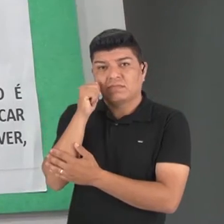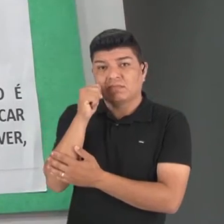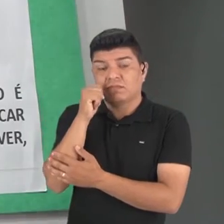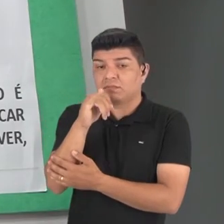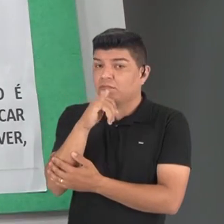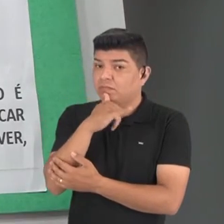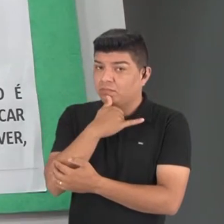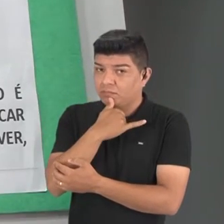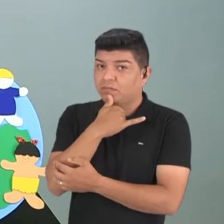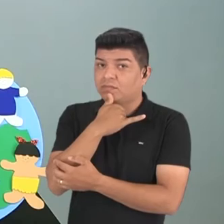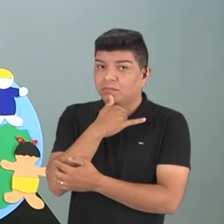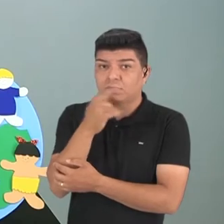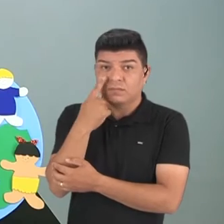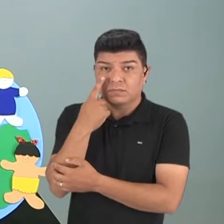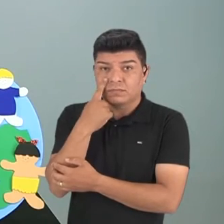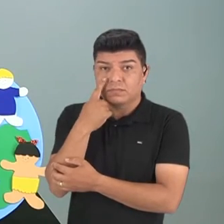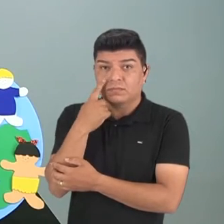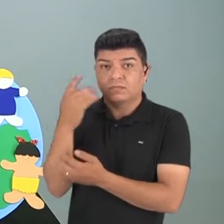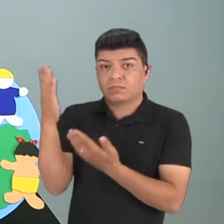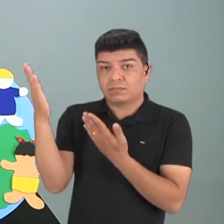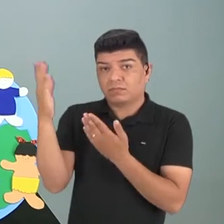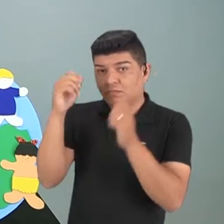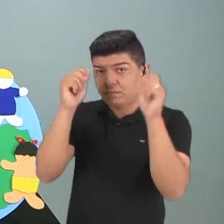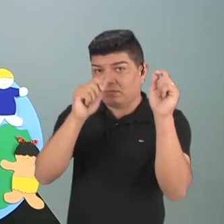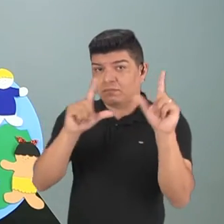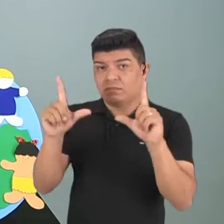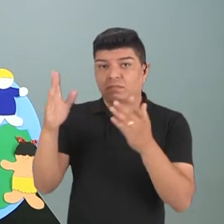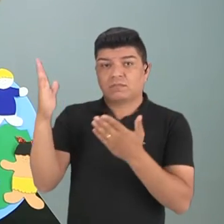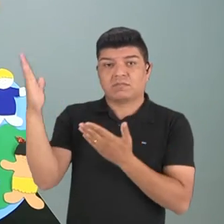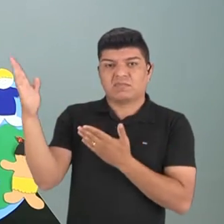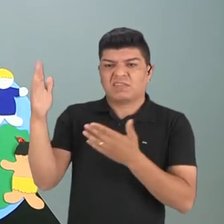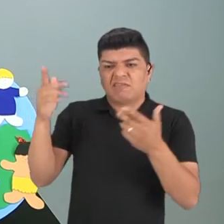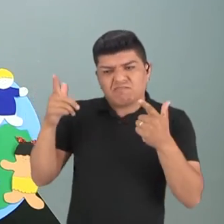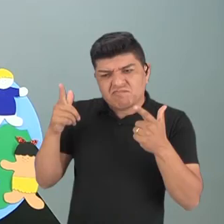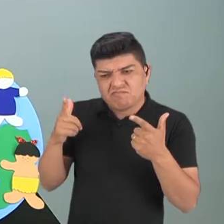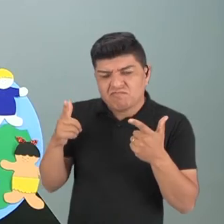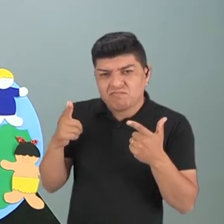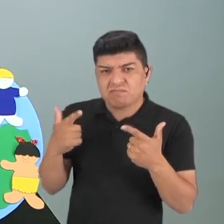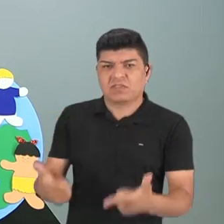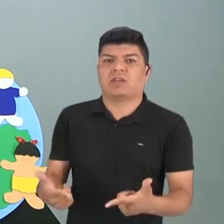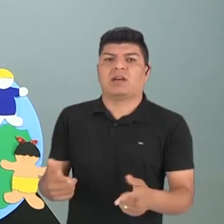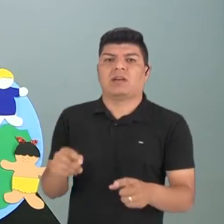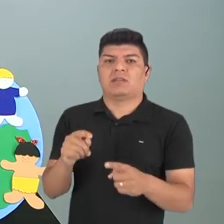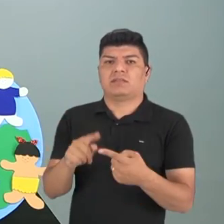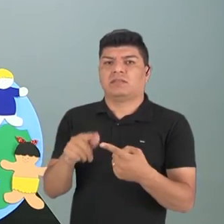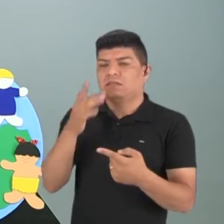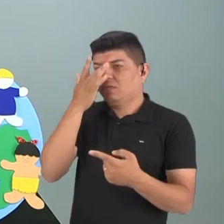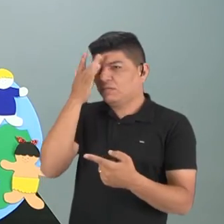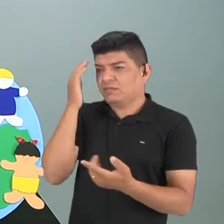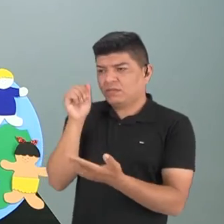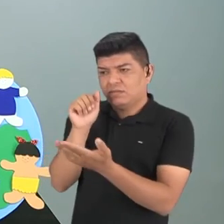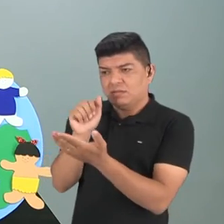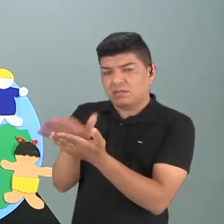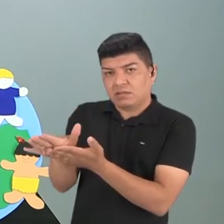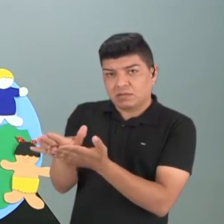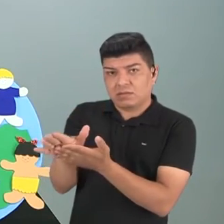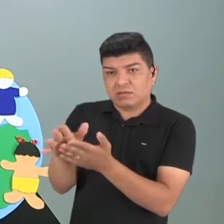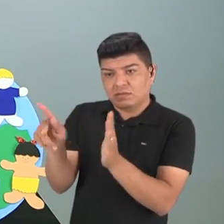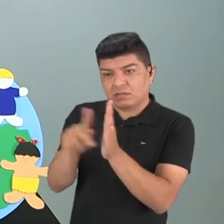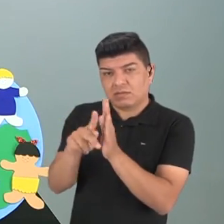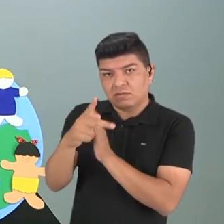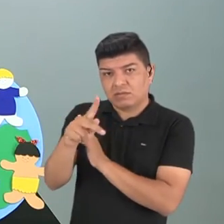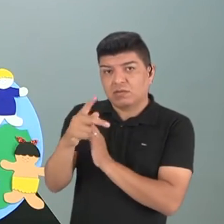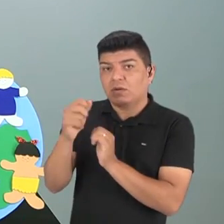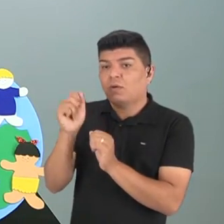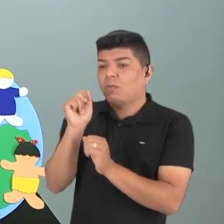está triste, não é mesmo? Porque é uma situação muito chata quando alguém nos expulsa ou então quando alguém nos